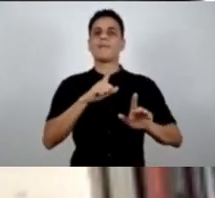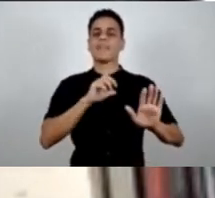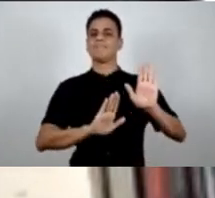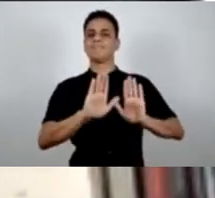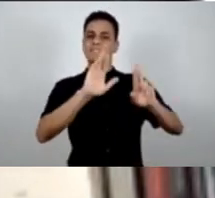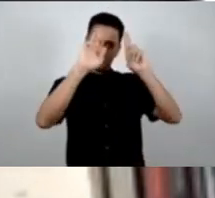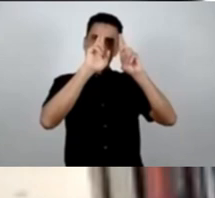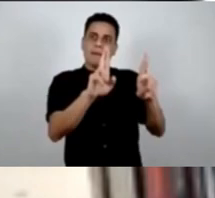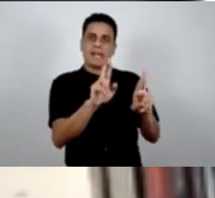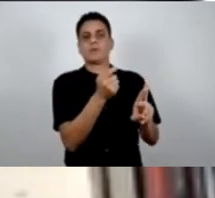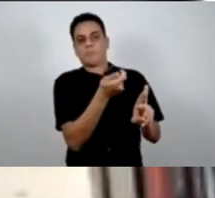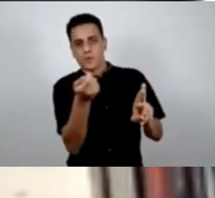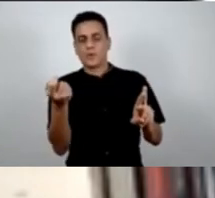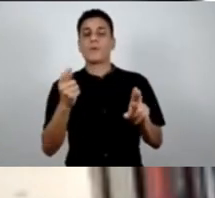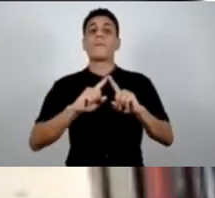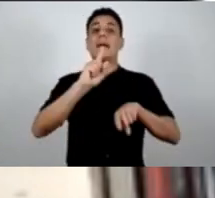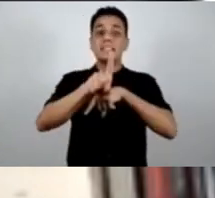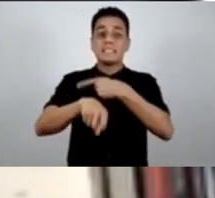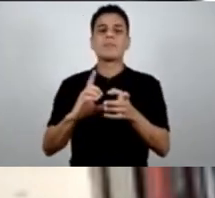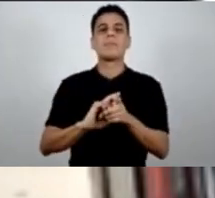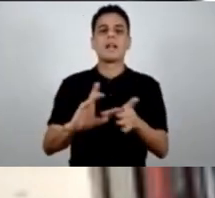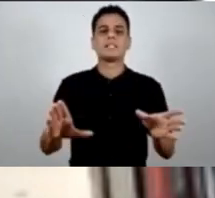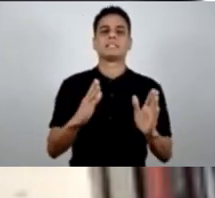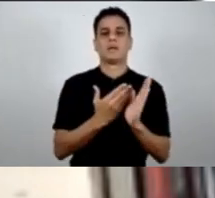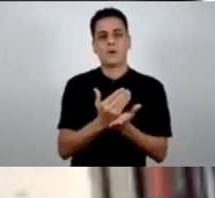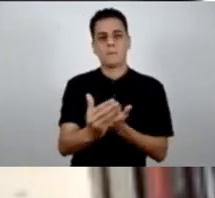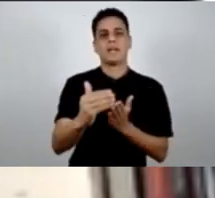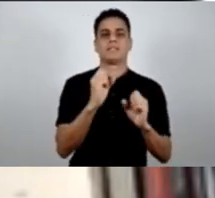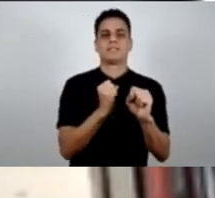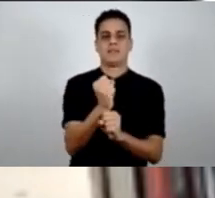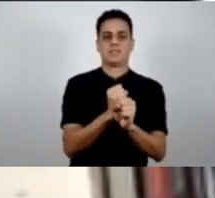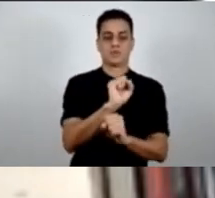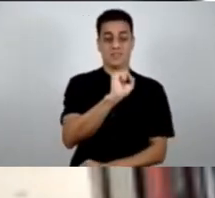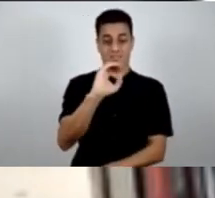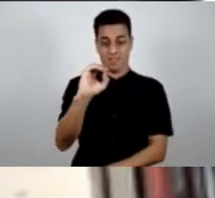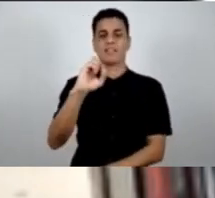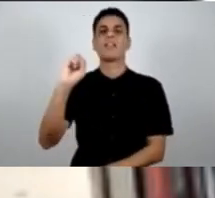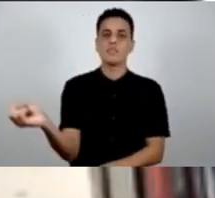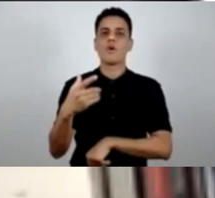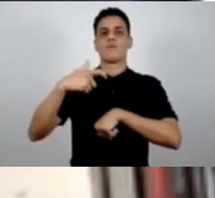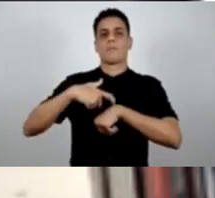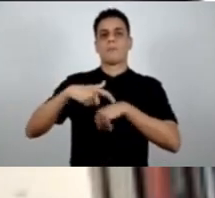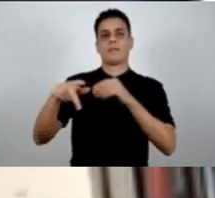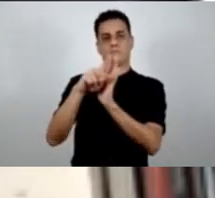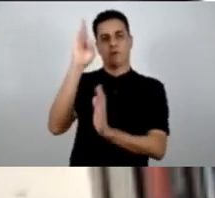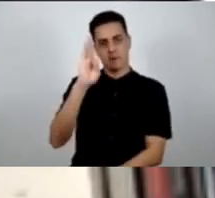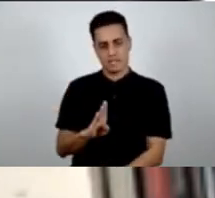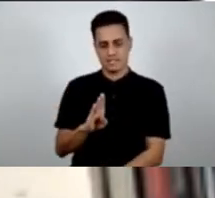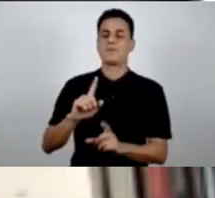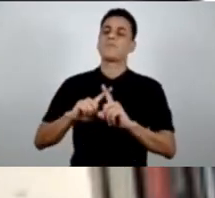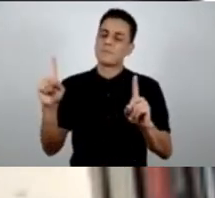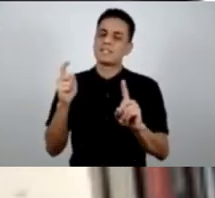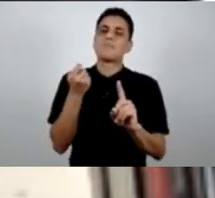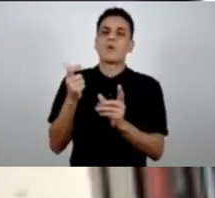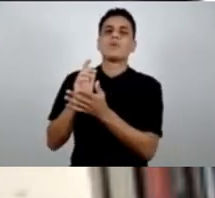daí, a partir da redemocratização nos anos 80, começa uma nova imagem do Brasil, ainda um pouco tingida pela destruição amazônica,